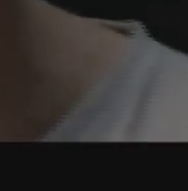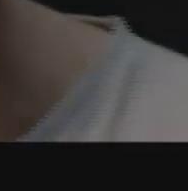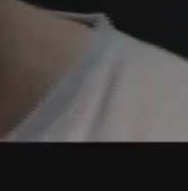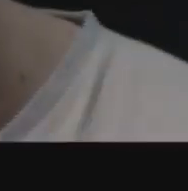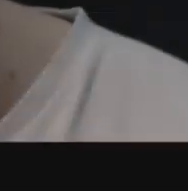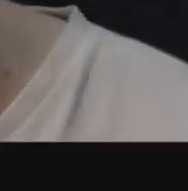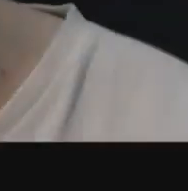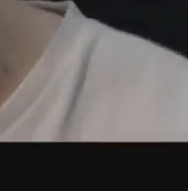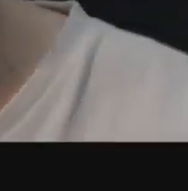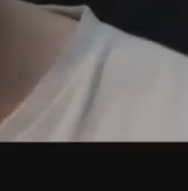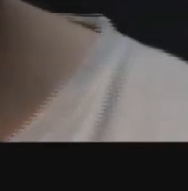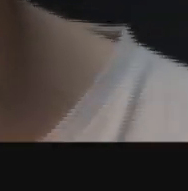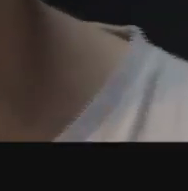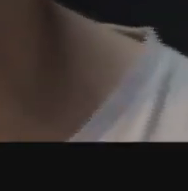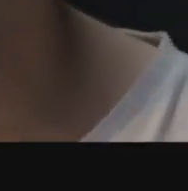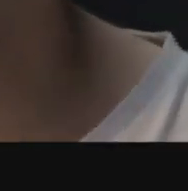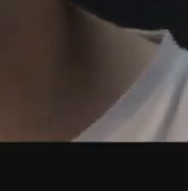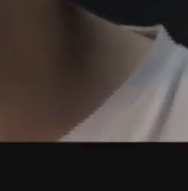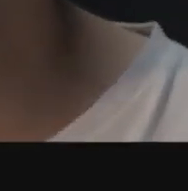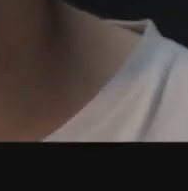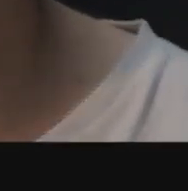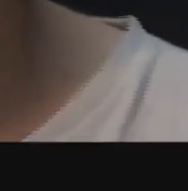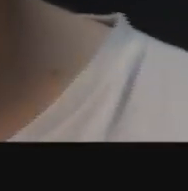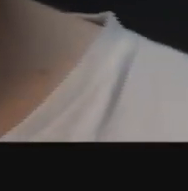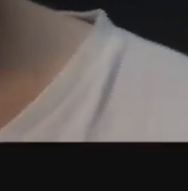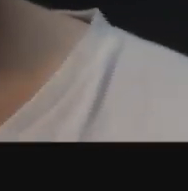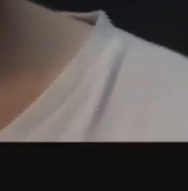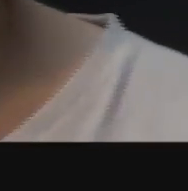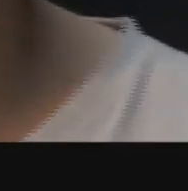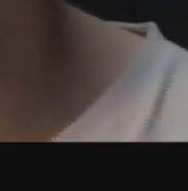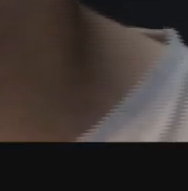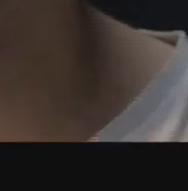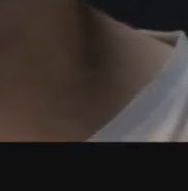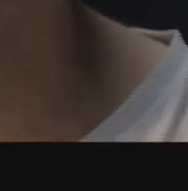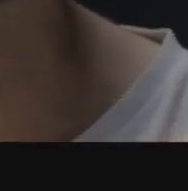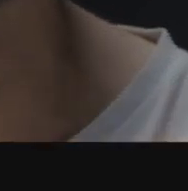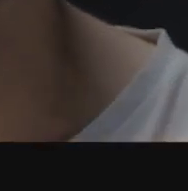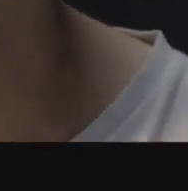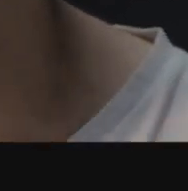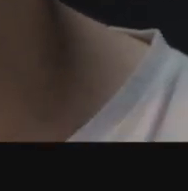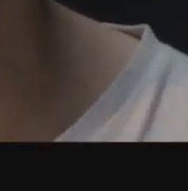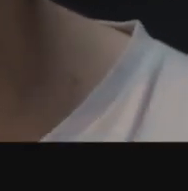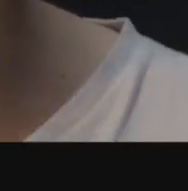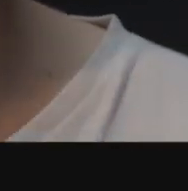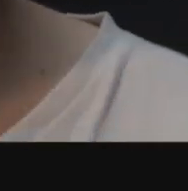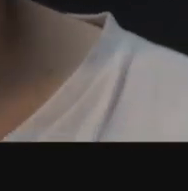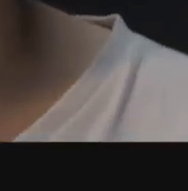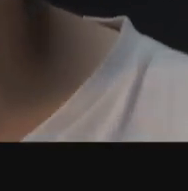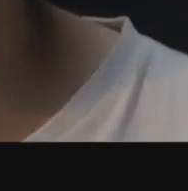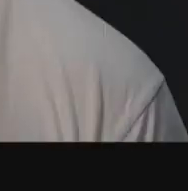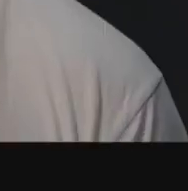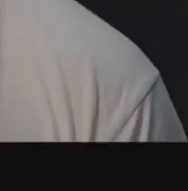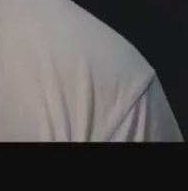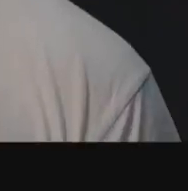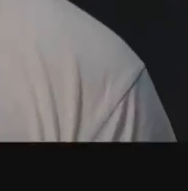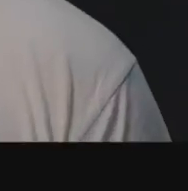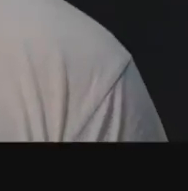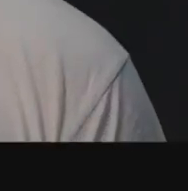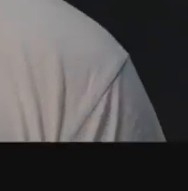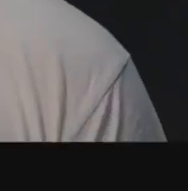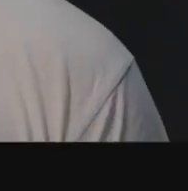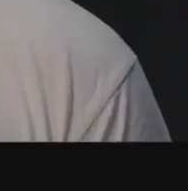Eu olhava para fora, tipo, aquele dia lindo. Eu falava, meu, vou viver. E via o dia passando e não fazia nada, sabe? Comecei a ver que eu